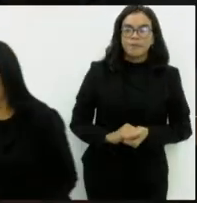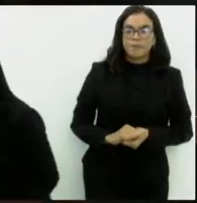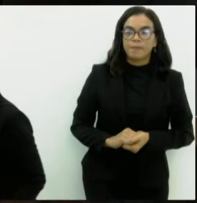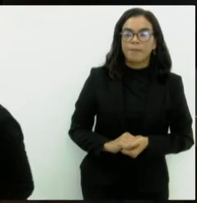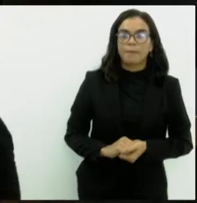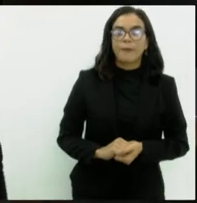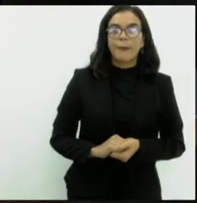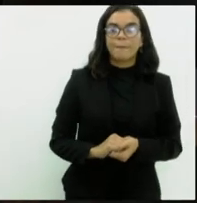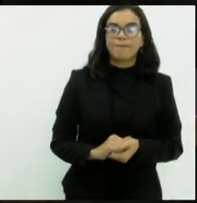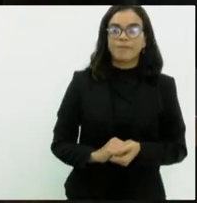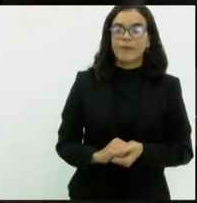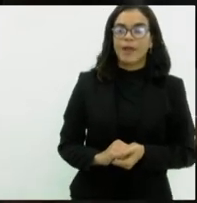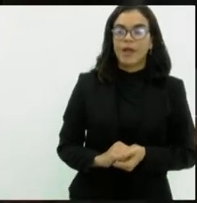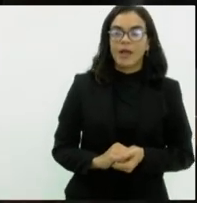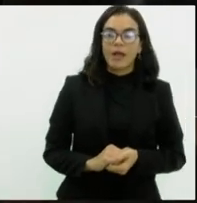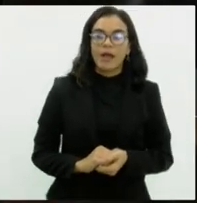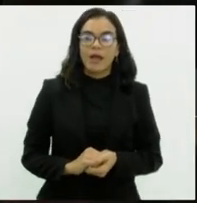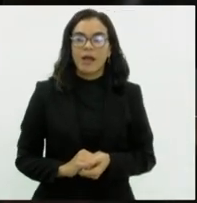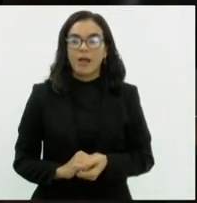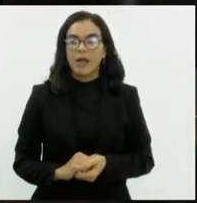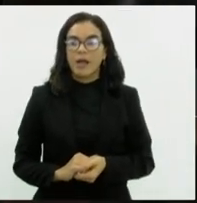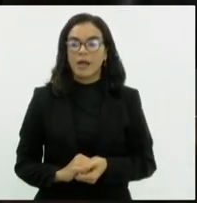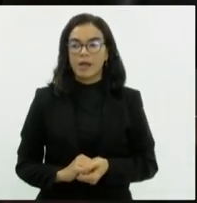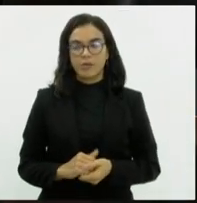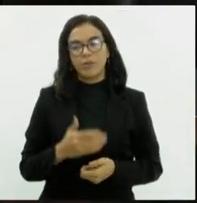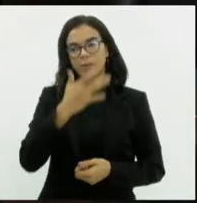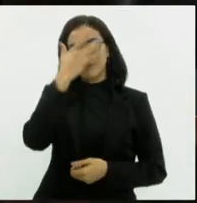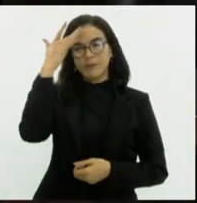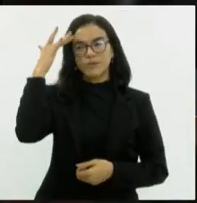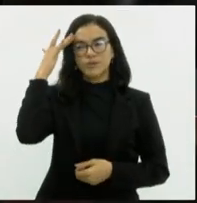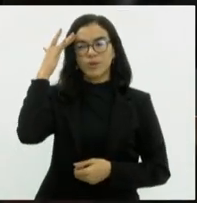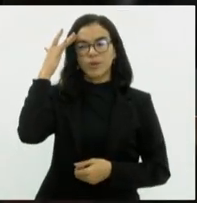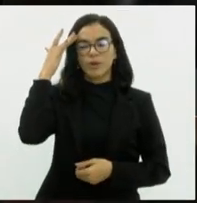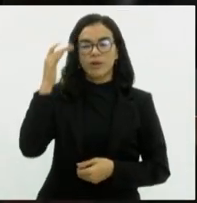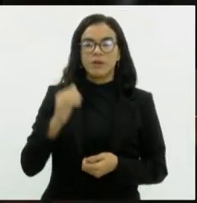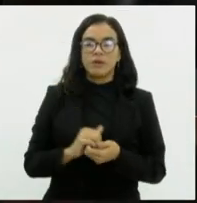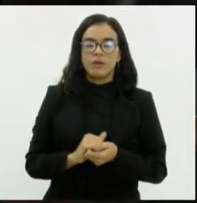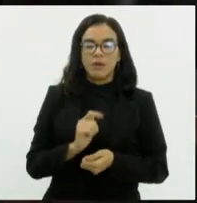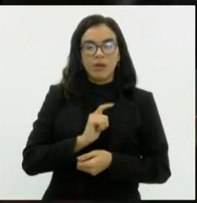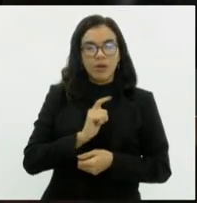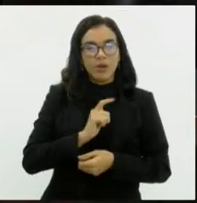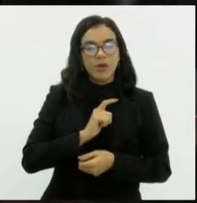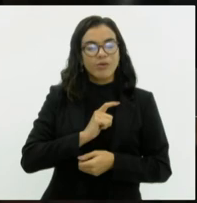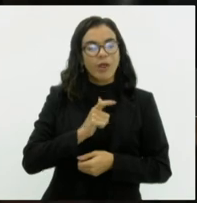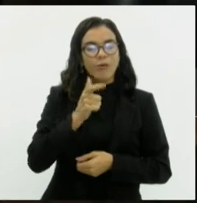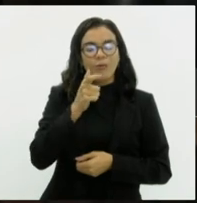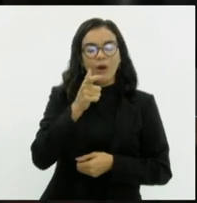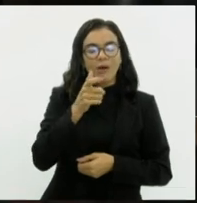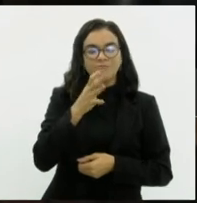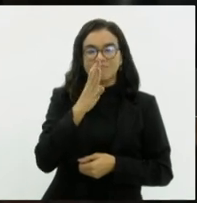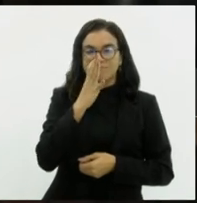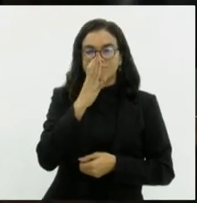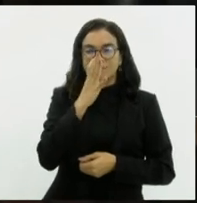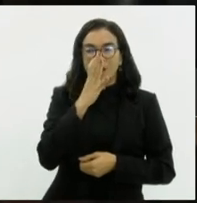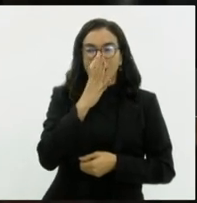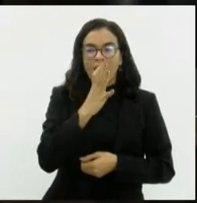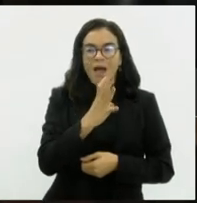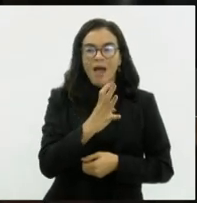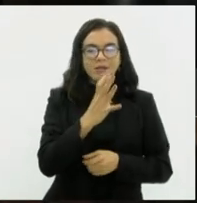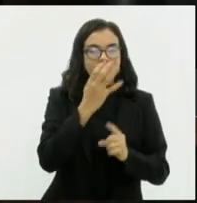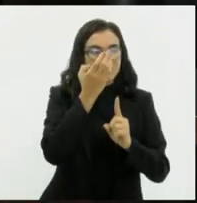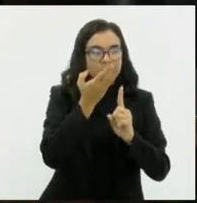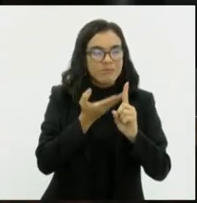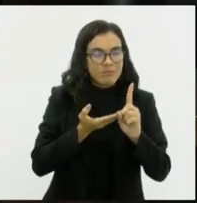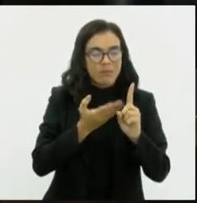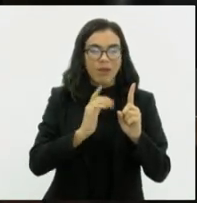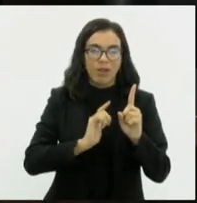E quero passar agora a palavra a uma pessoa que eu tenho uma admiração muito grande, e onde eu